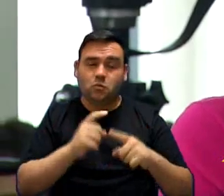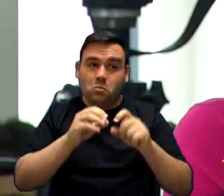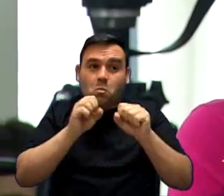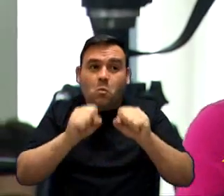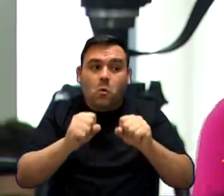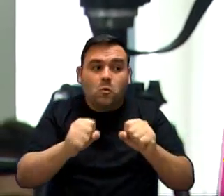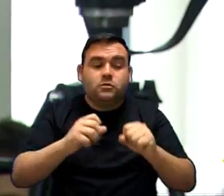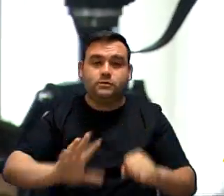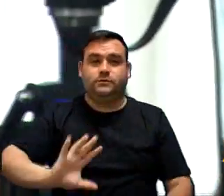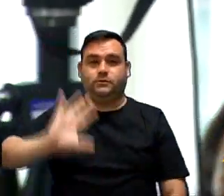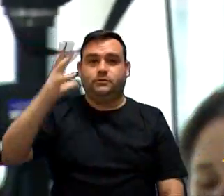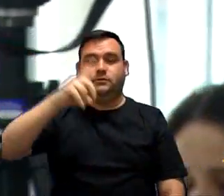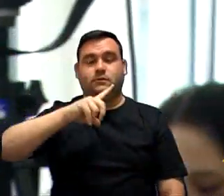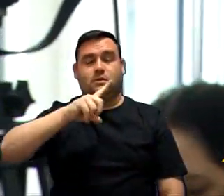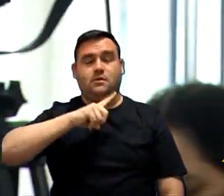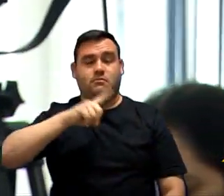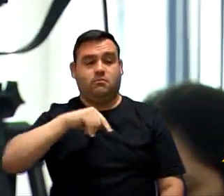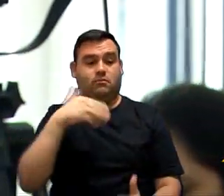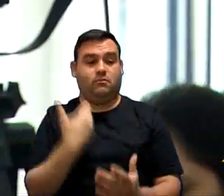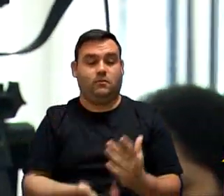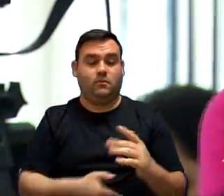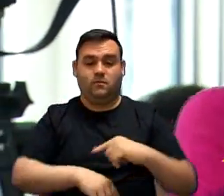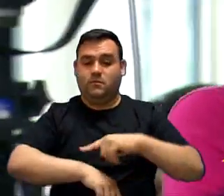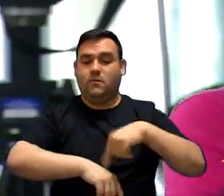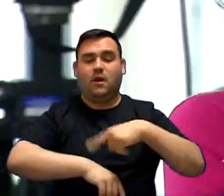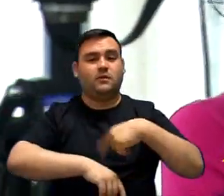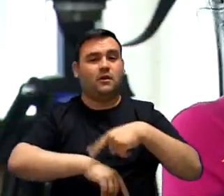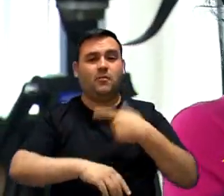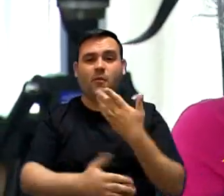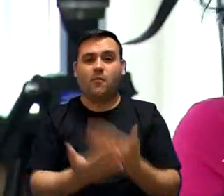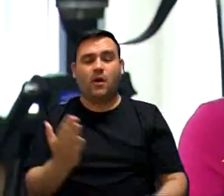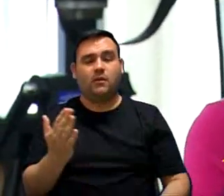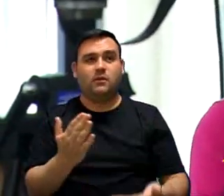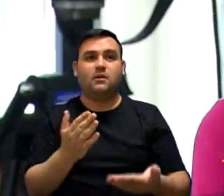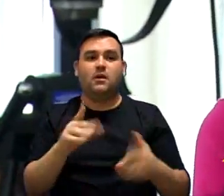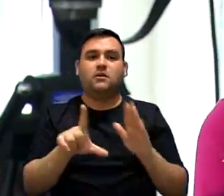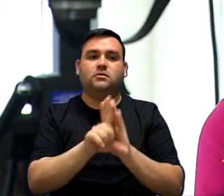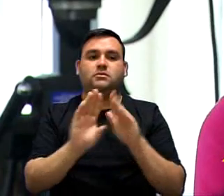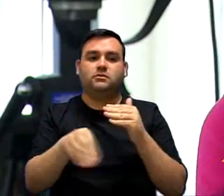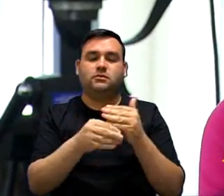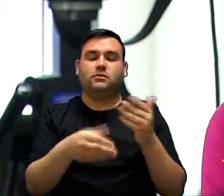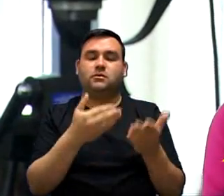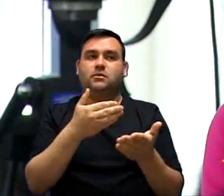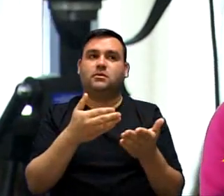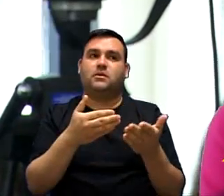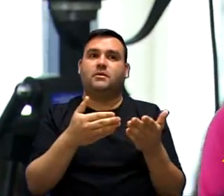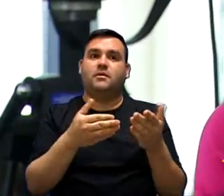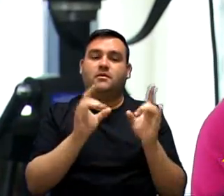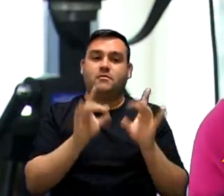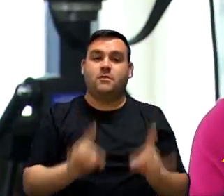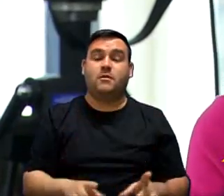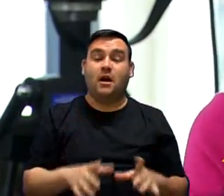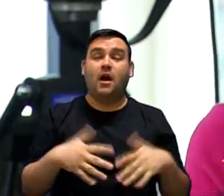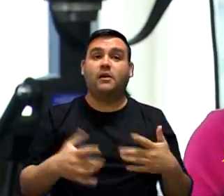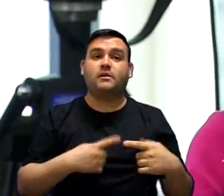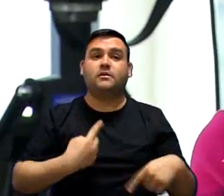o risco de perder o tempo para a emenda ser executada. E daí entra na discussão que o senhor colocou